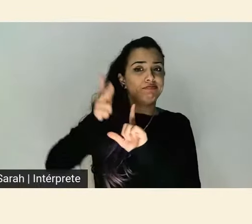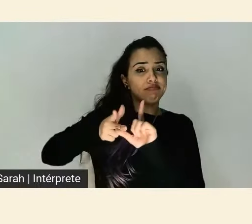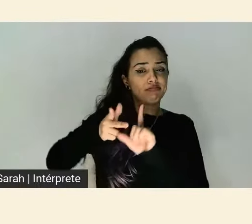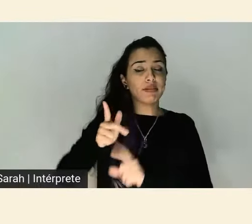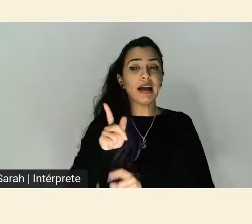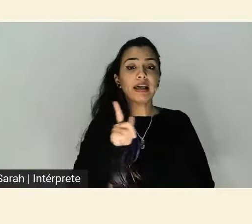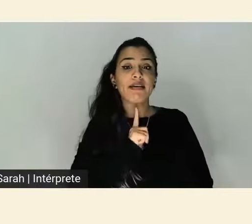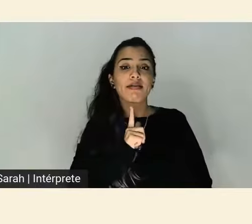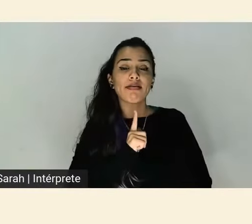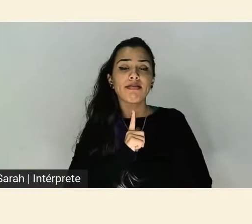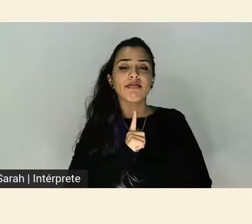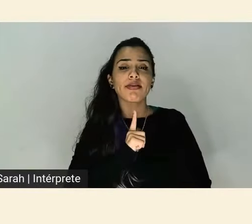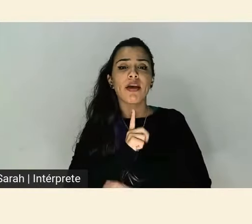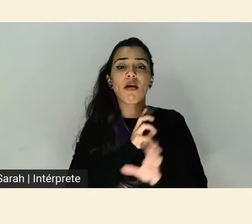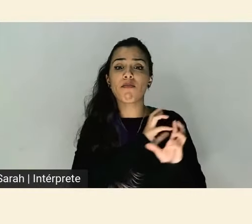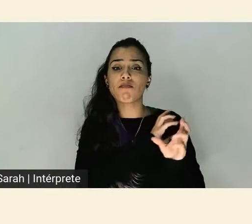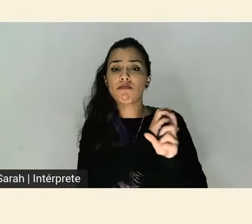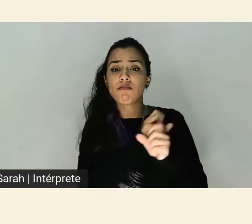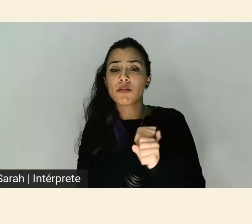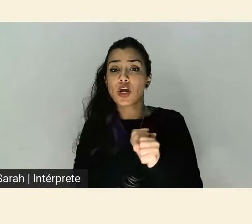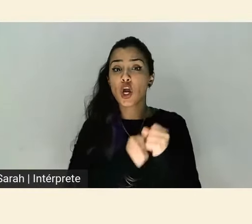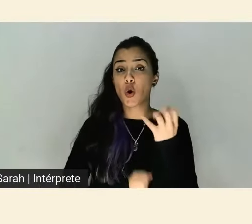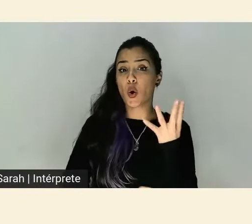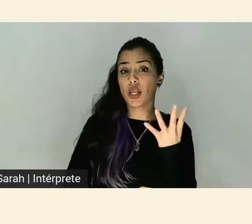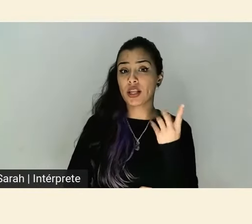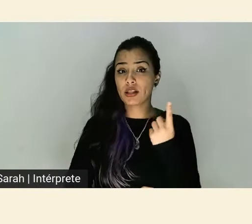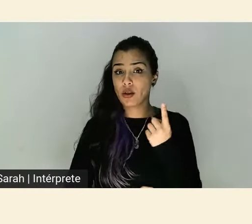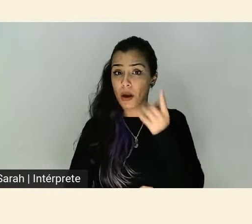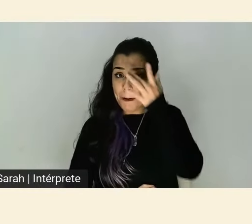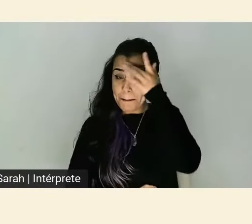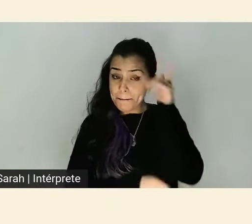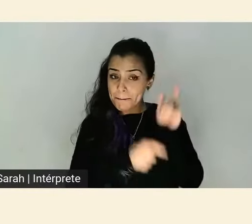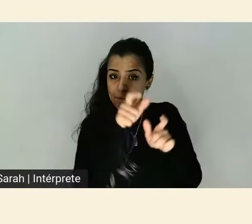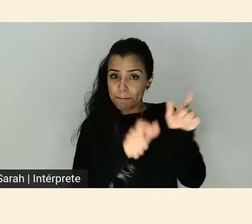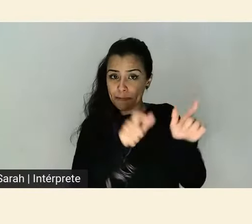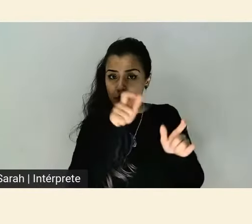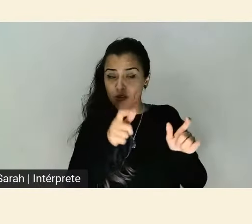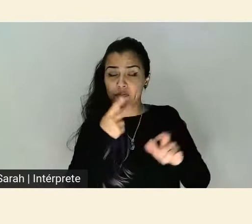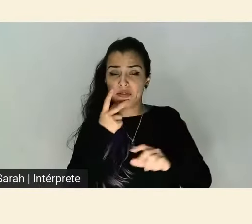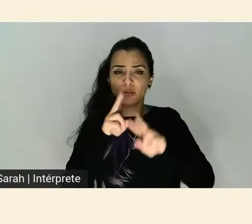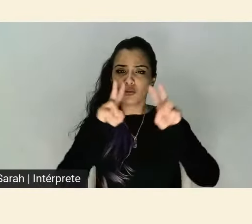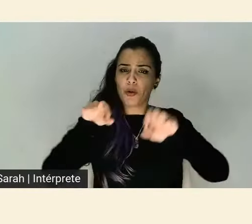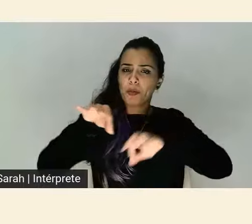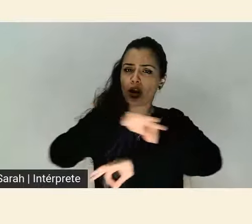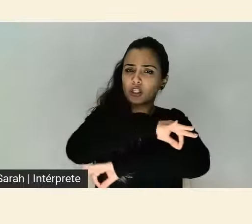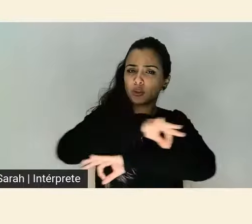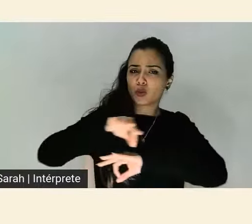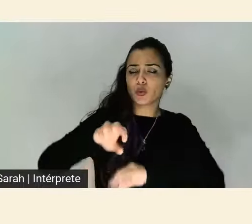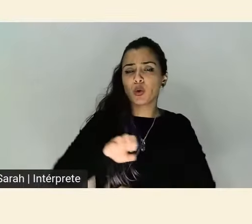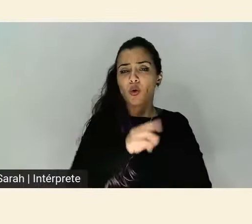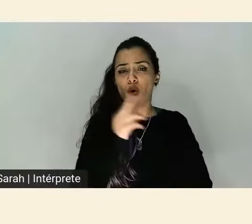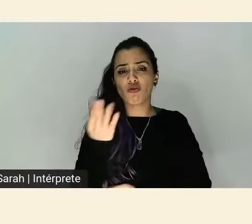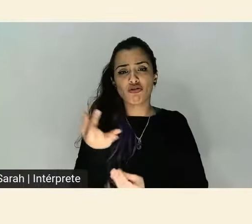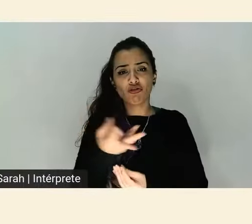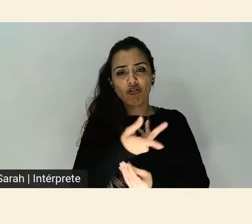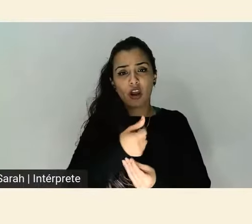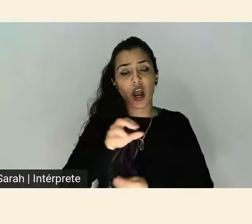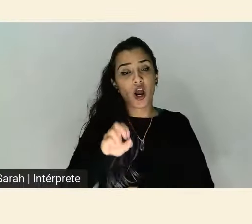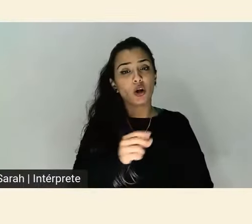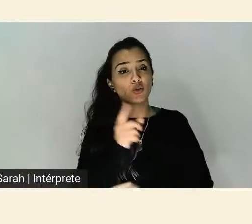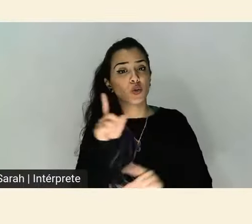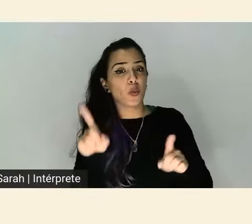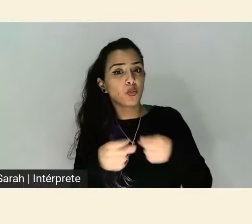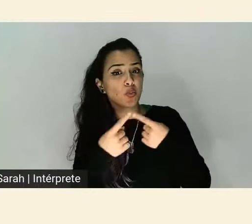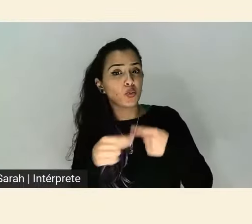no total, 41 convidados para tratar de arquitetura, de artes plásticas, de música, de